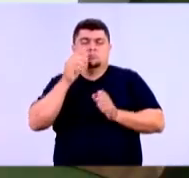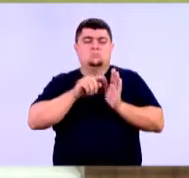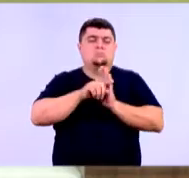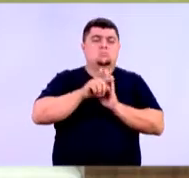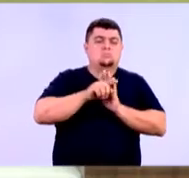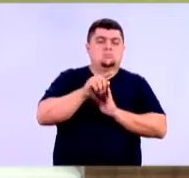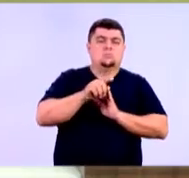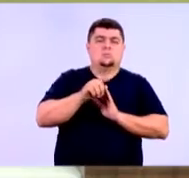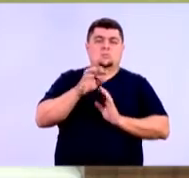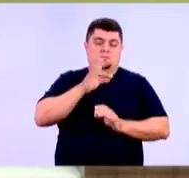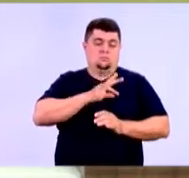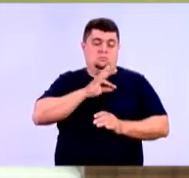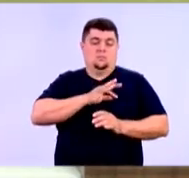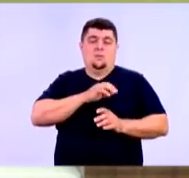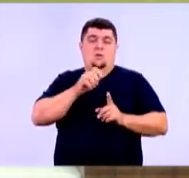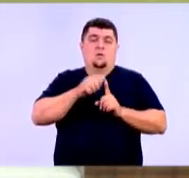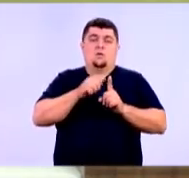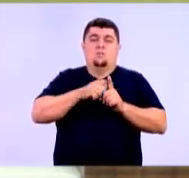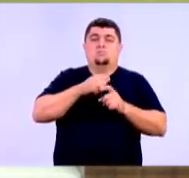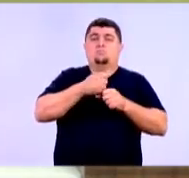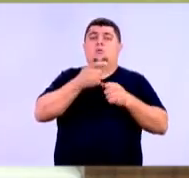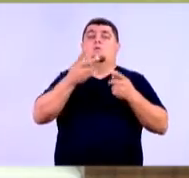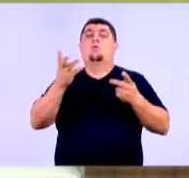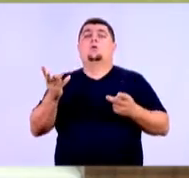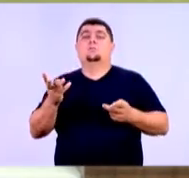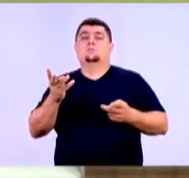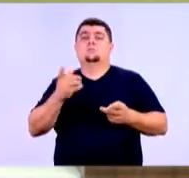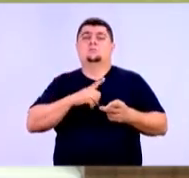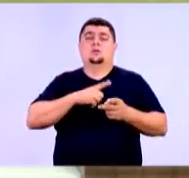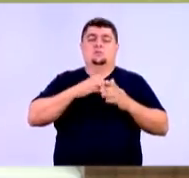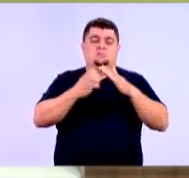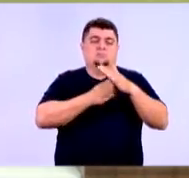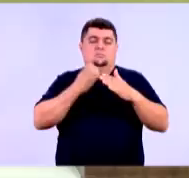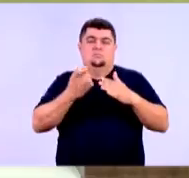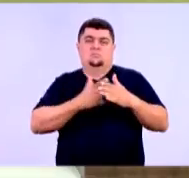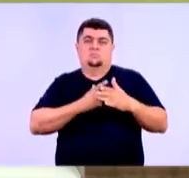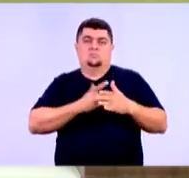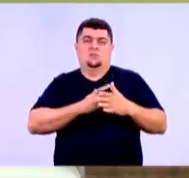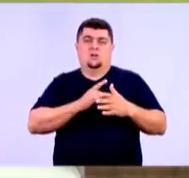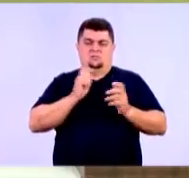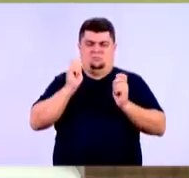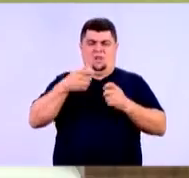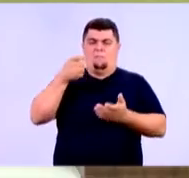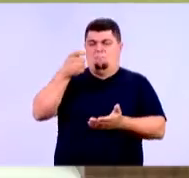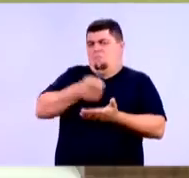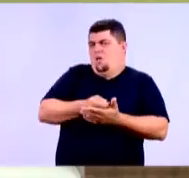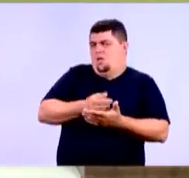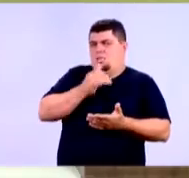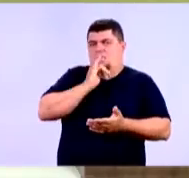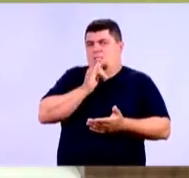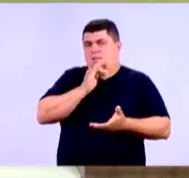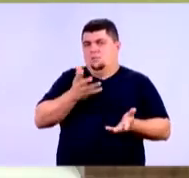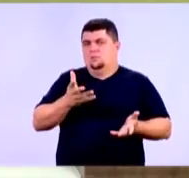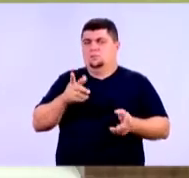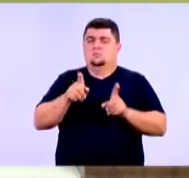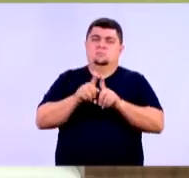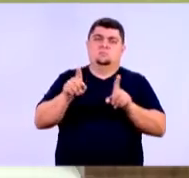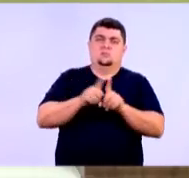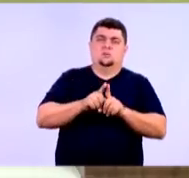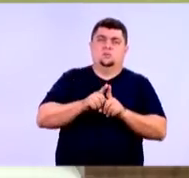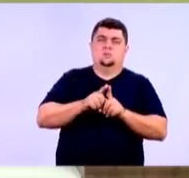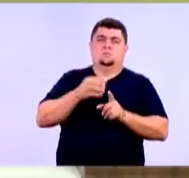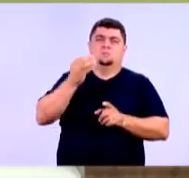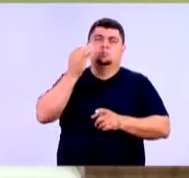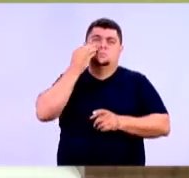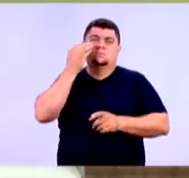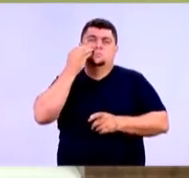qual é o montante mensal que essa empresa tem de recursos, né, para efetuar o pagamento desse contrato, e também é analisado